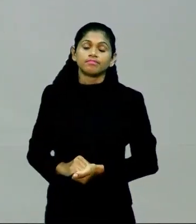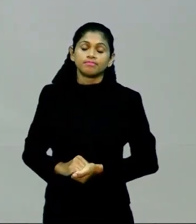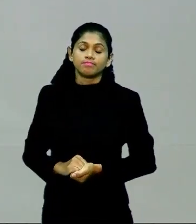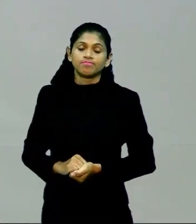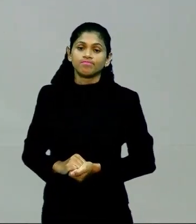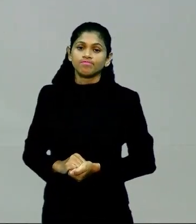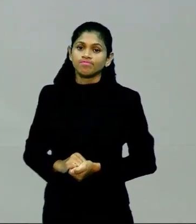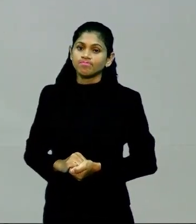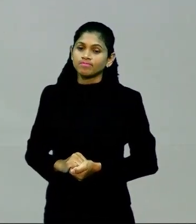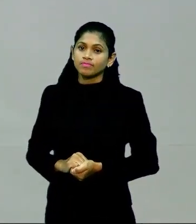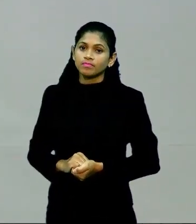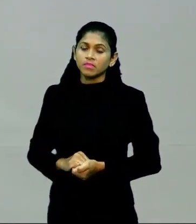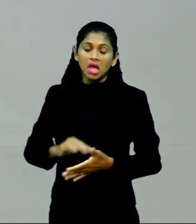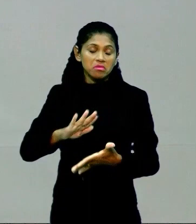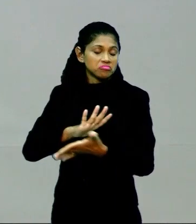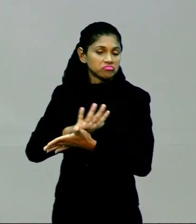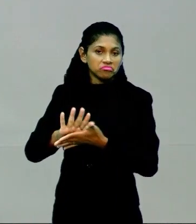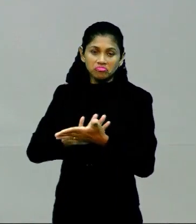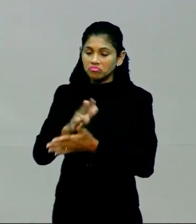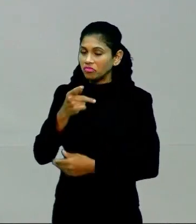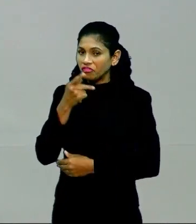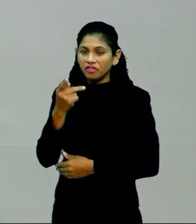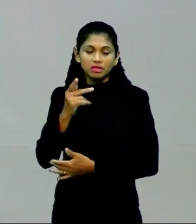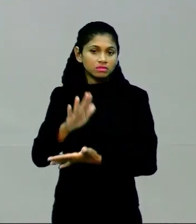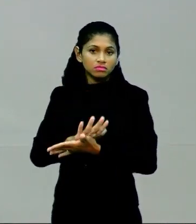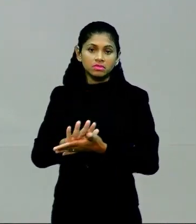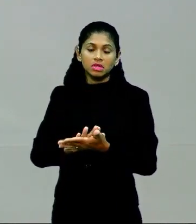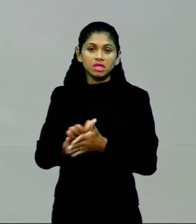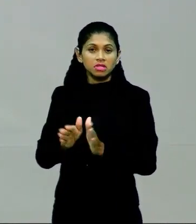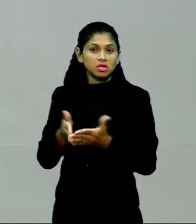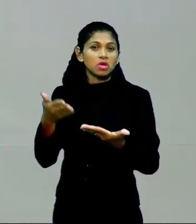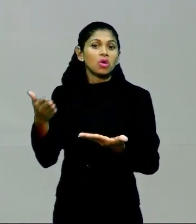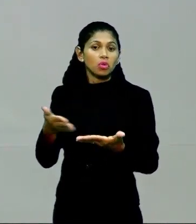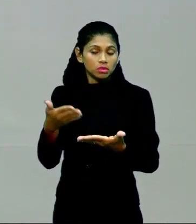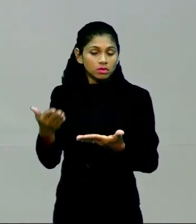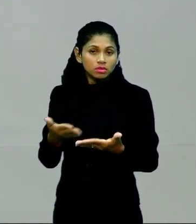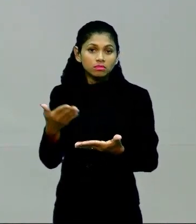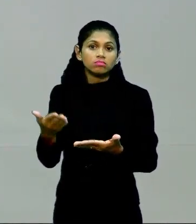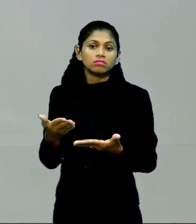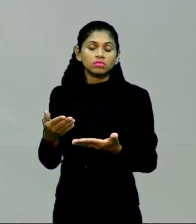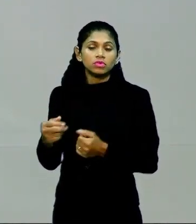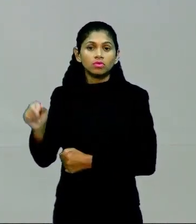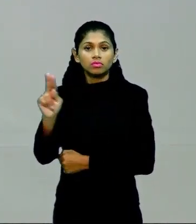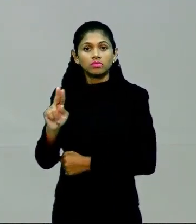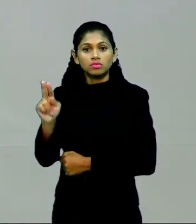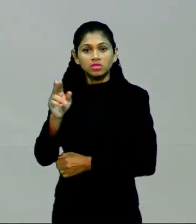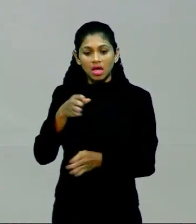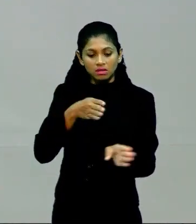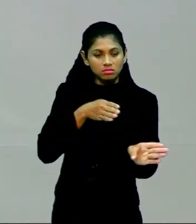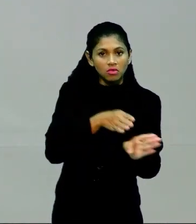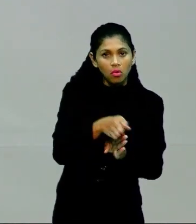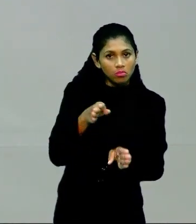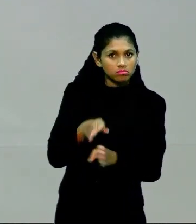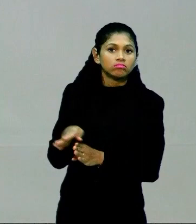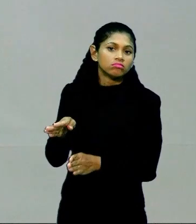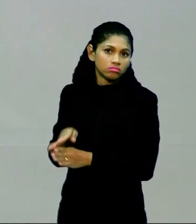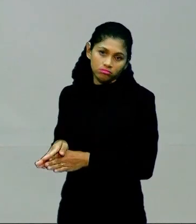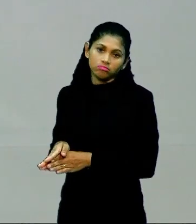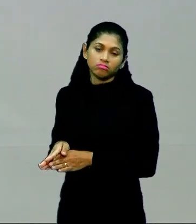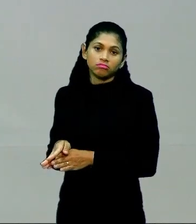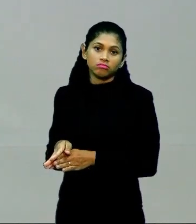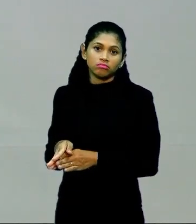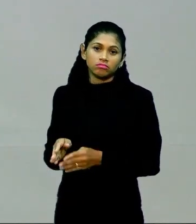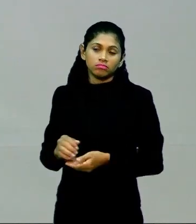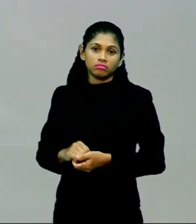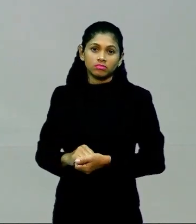Em nenhum momento é citado que o livro seria servido como um guia para os pais,